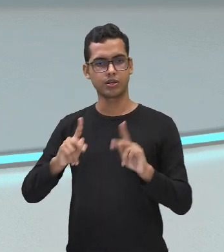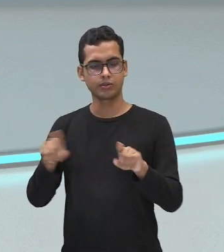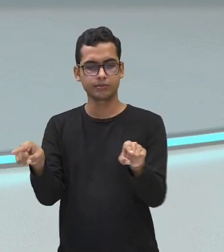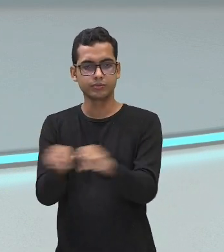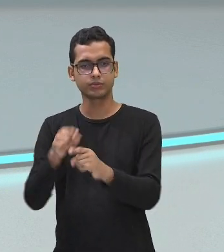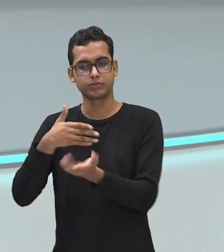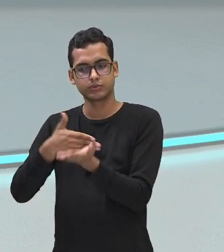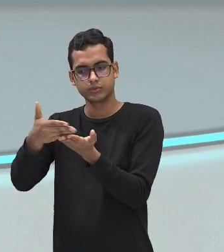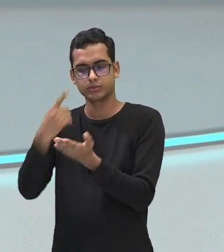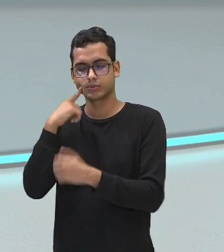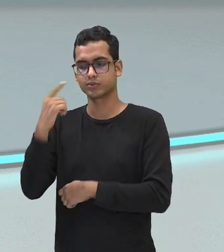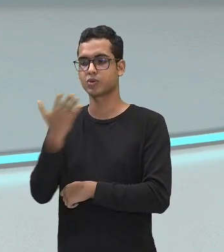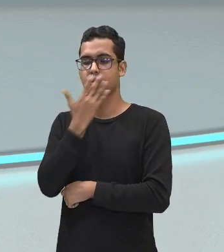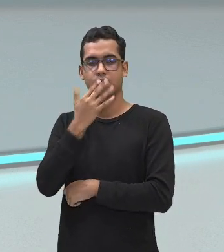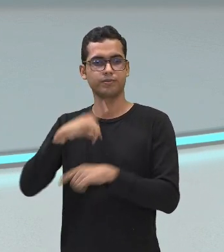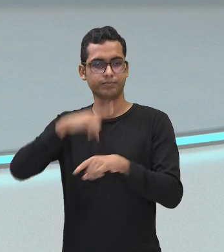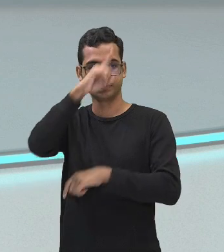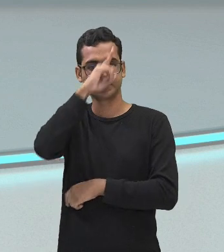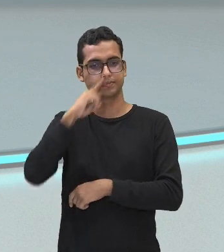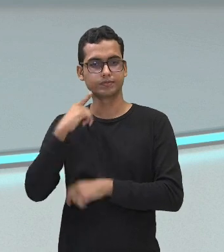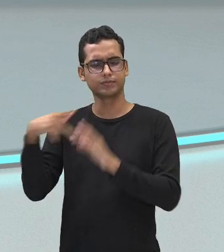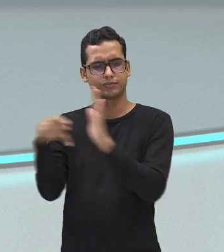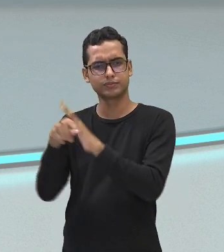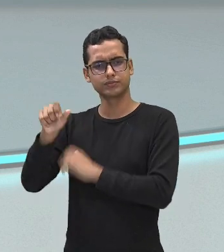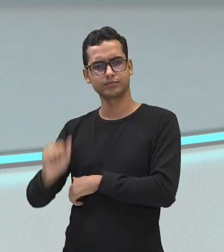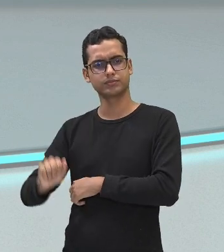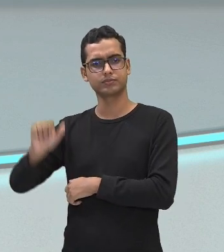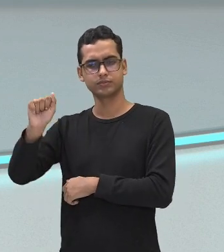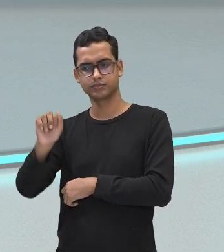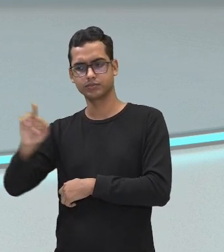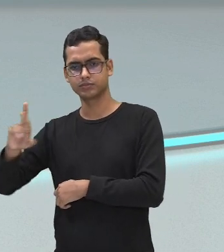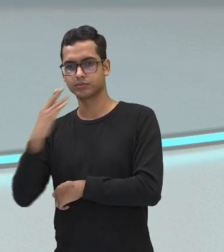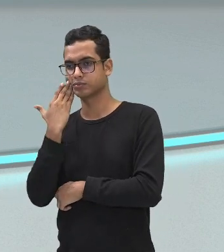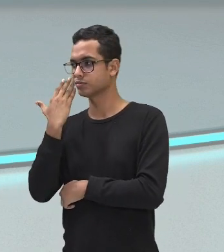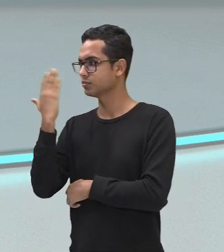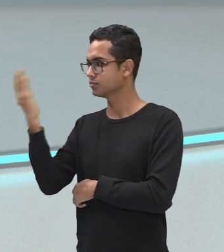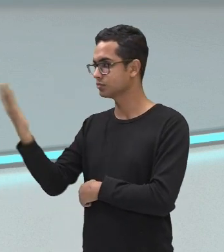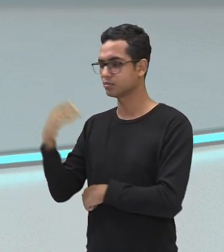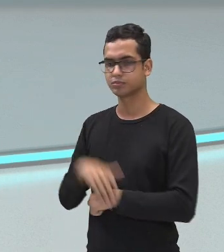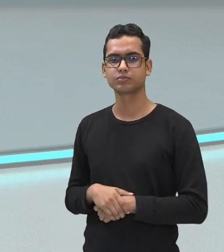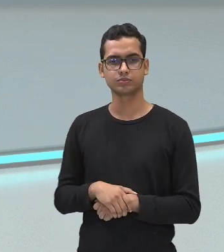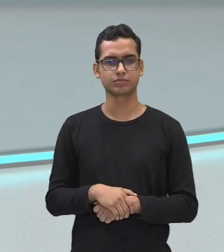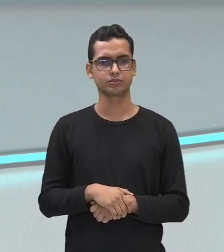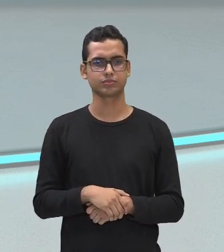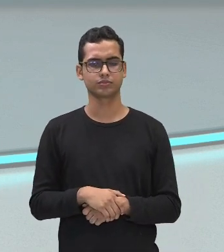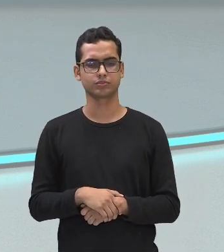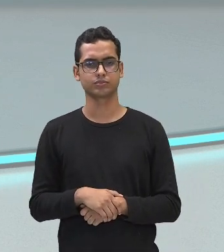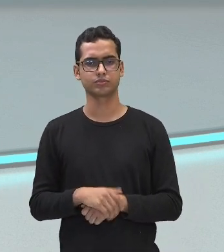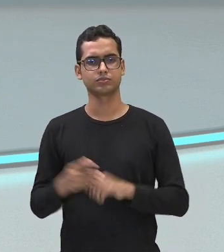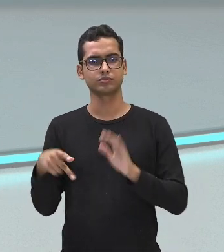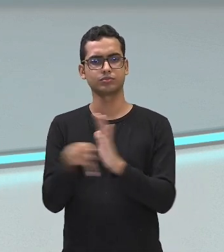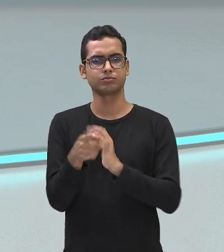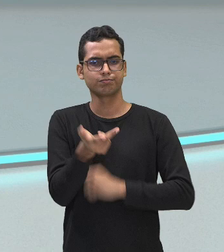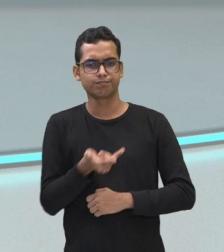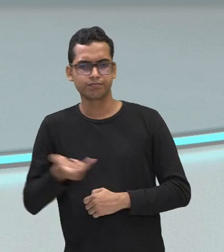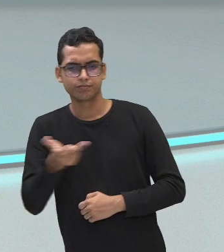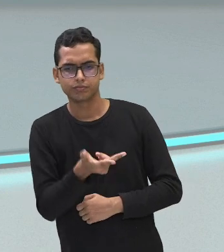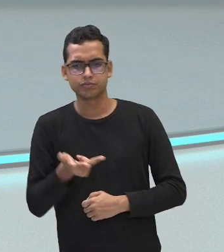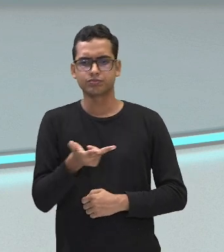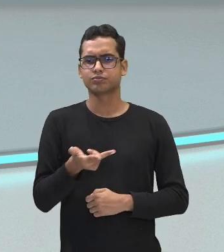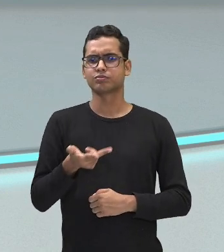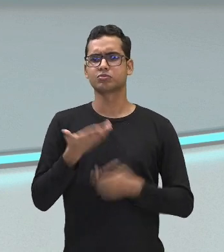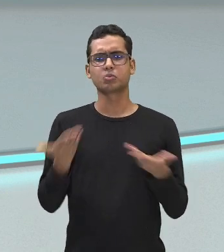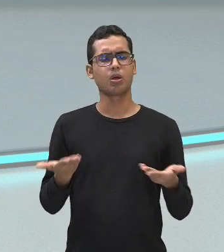desinências para cada pronome pessoal e aí esse verbo estará formado. Mas, professora, como que eu sei quais são